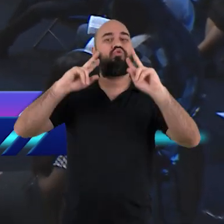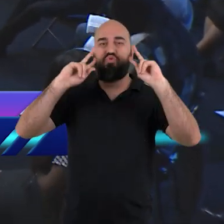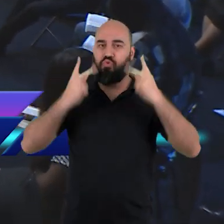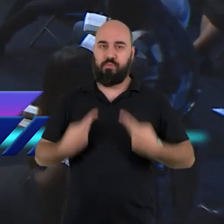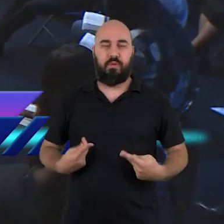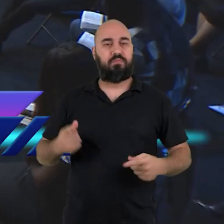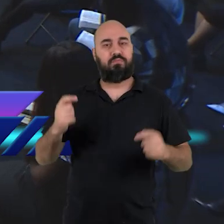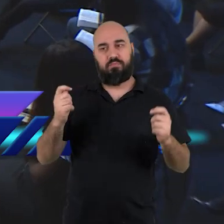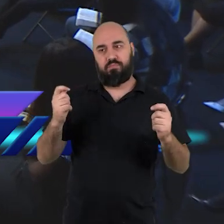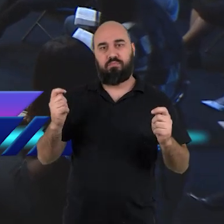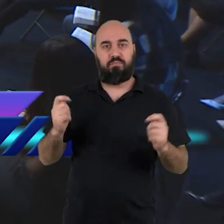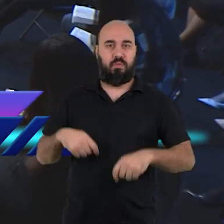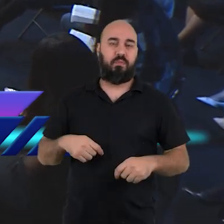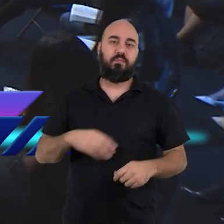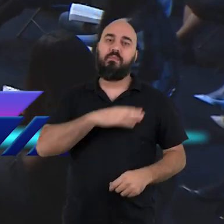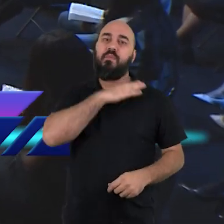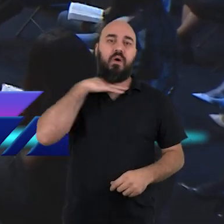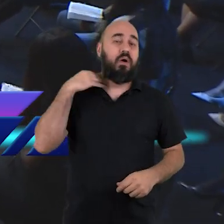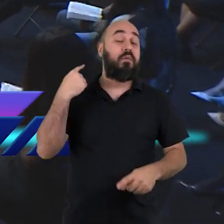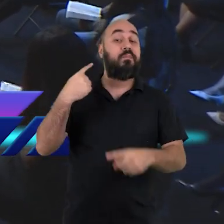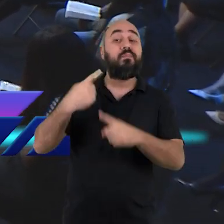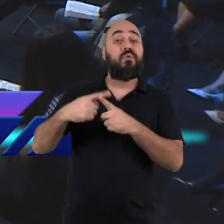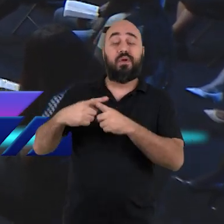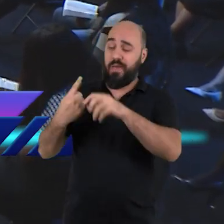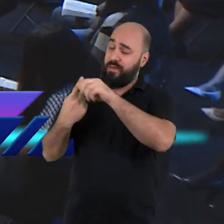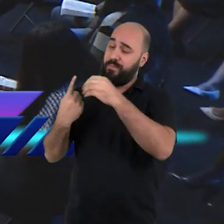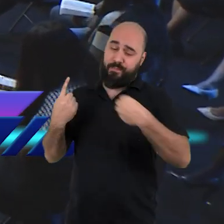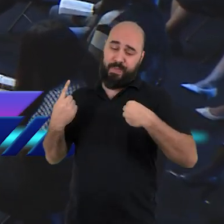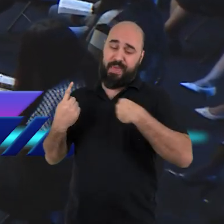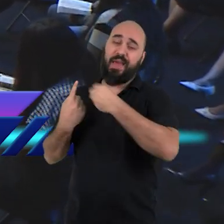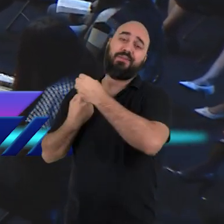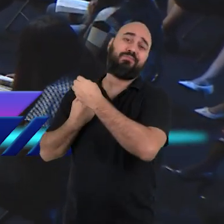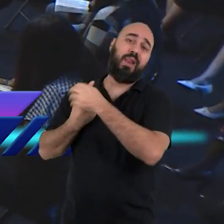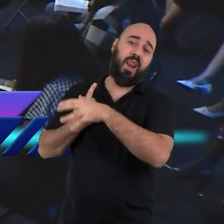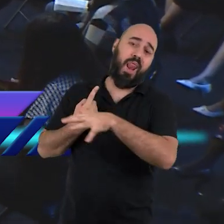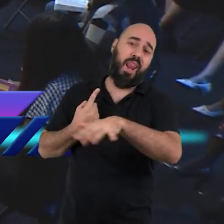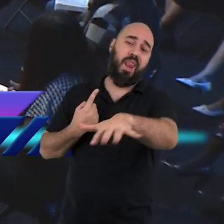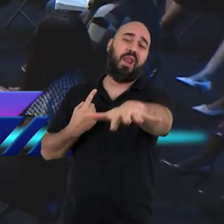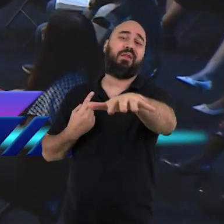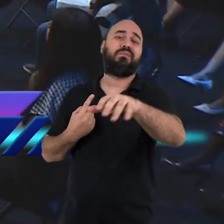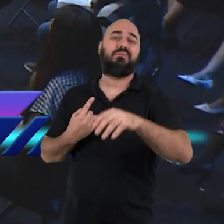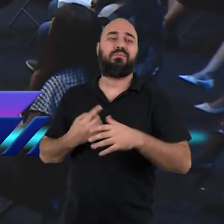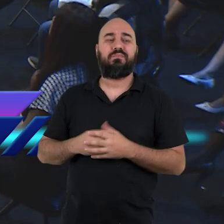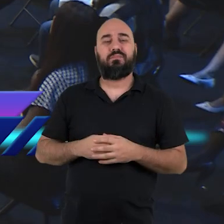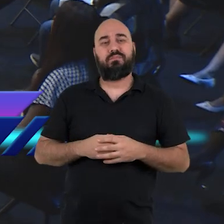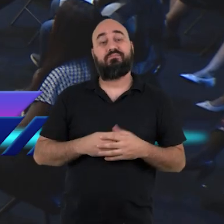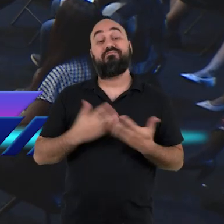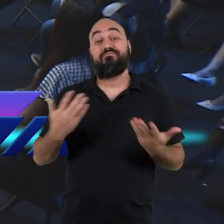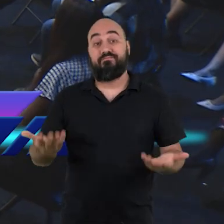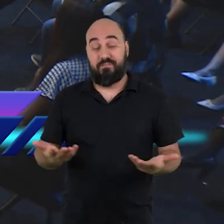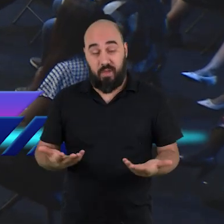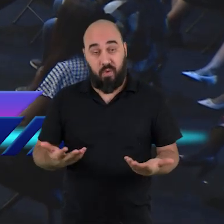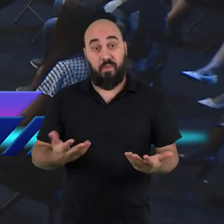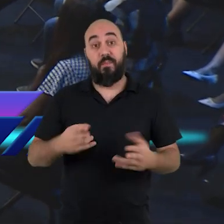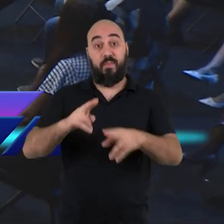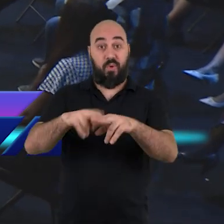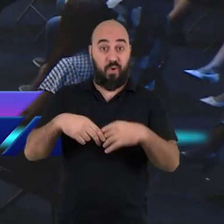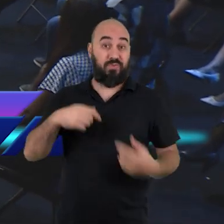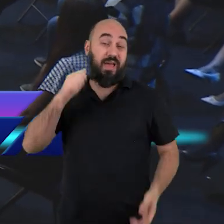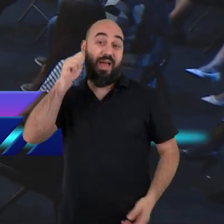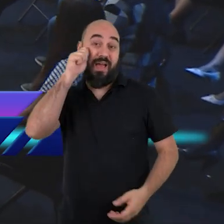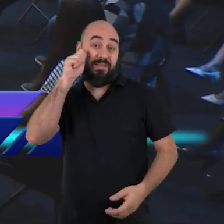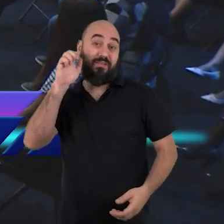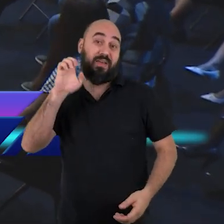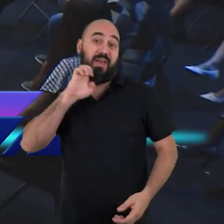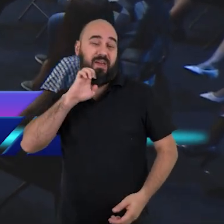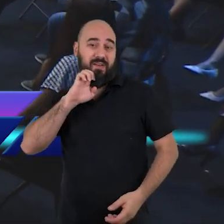homens, porque todos pecaram. Em outras palavras, por causa do Adão